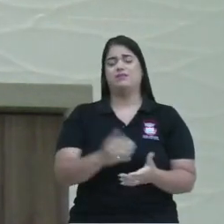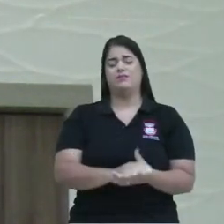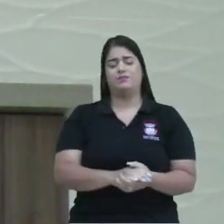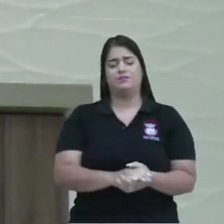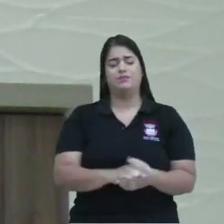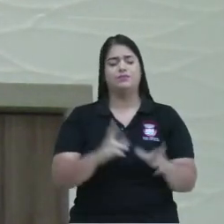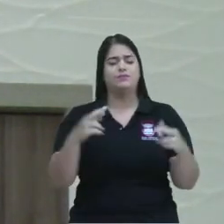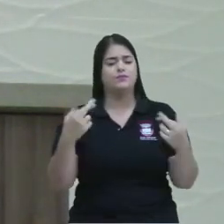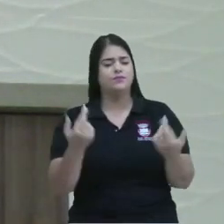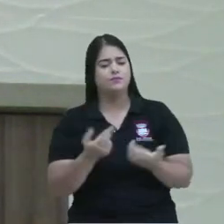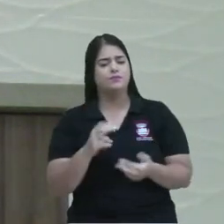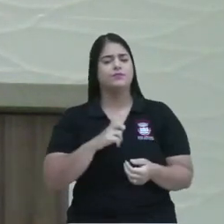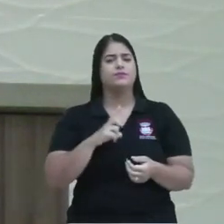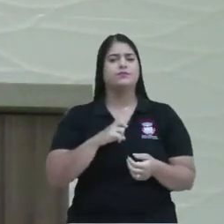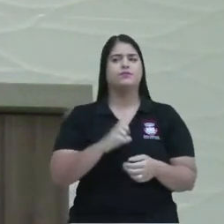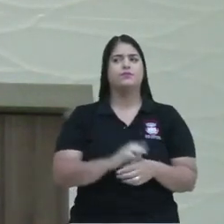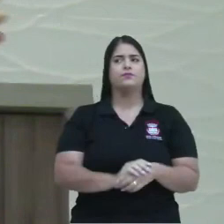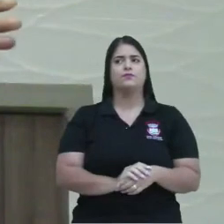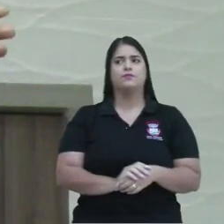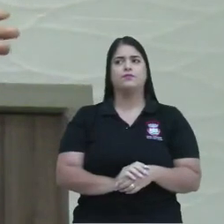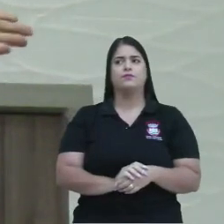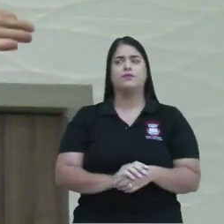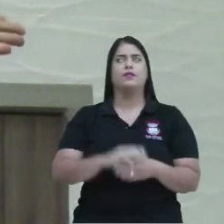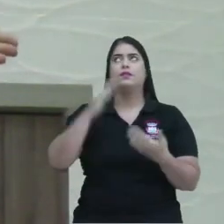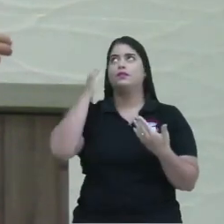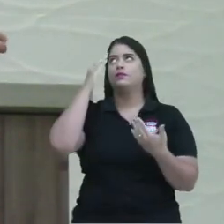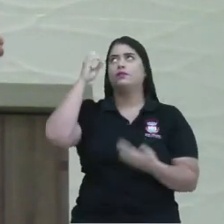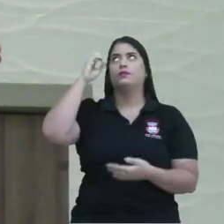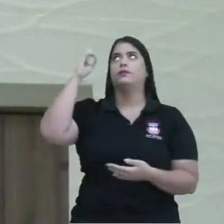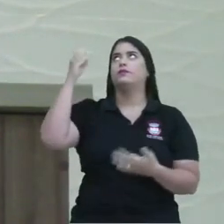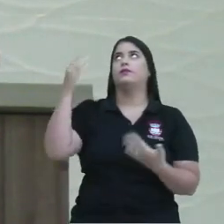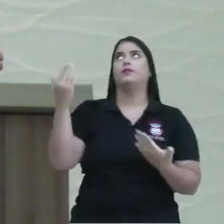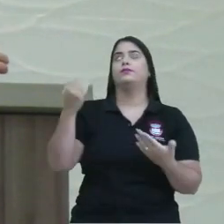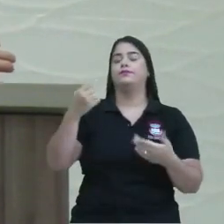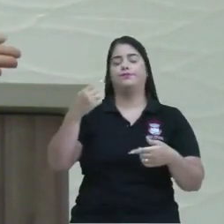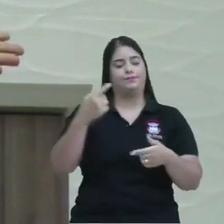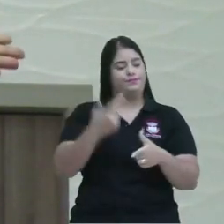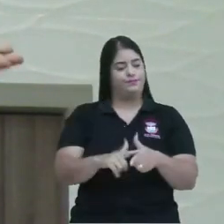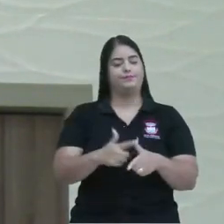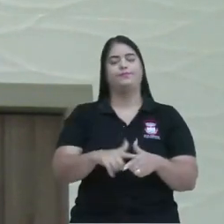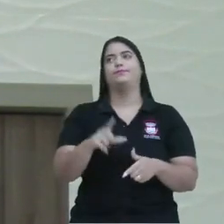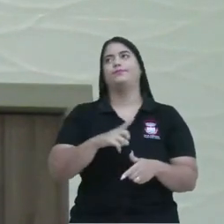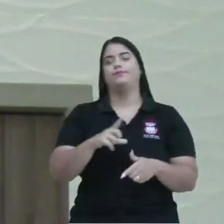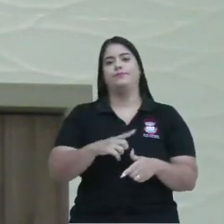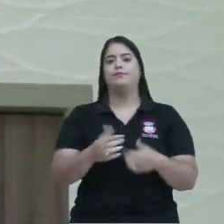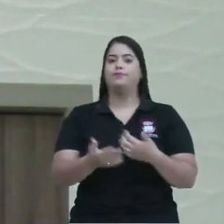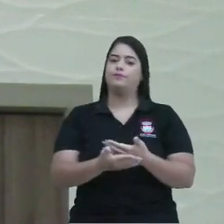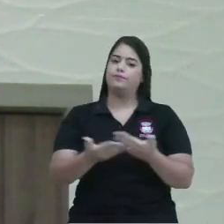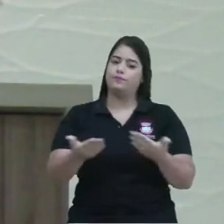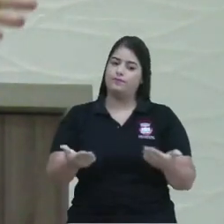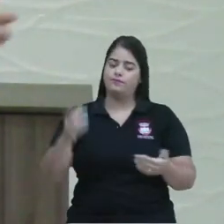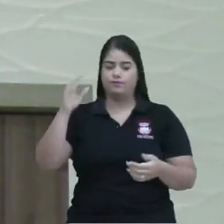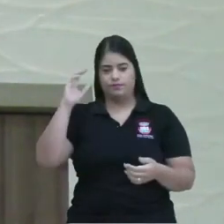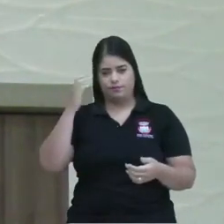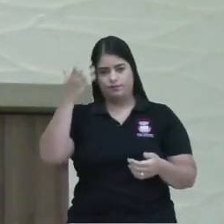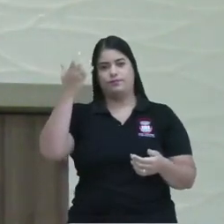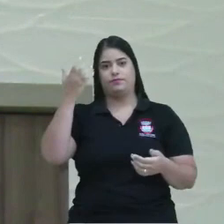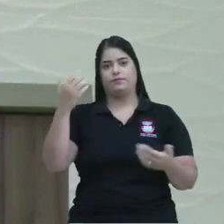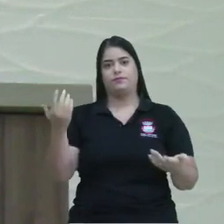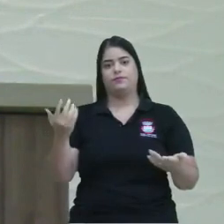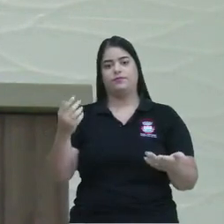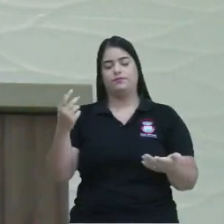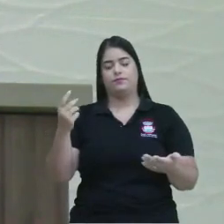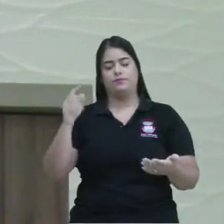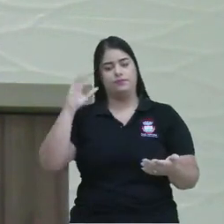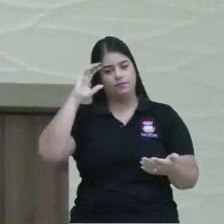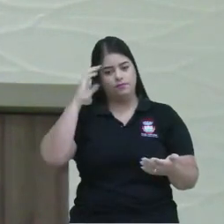caro Júnior do sindicato. Digo, meu Deus, a polêmica está criada. Mas você tem que ser decidido na hora que você tem que